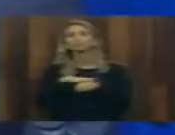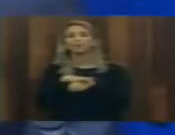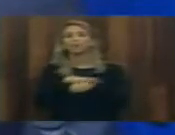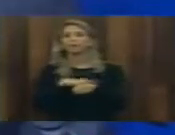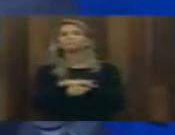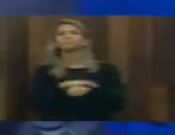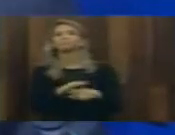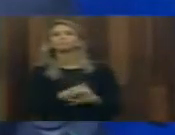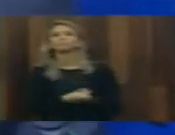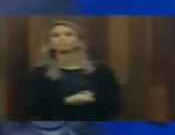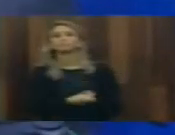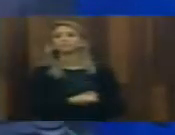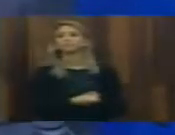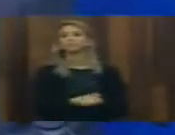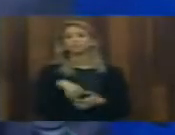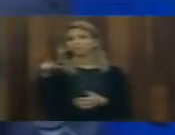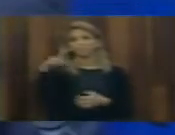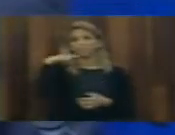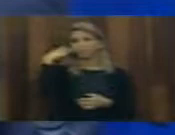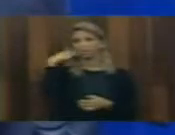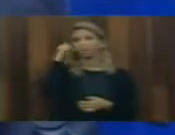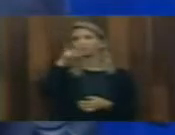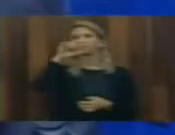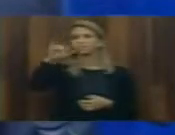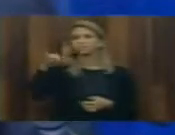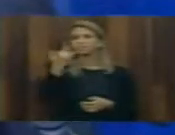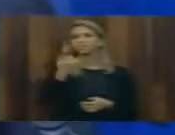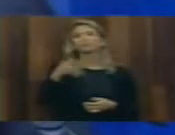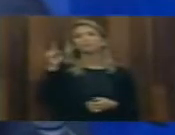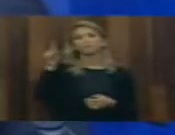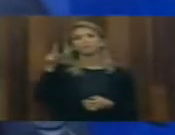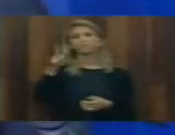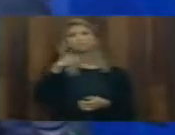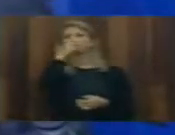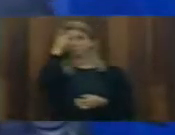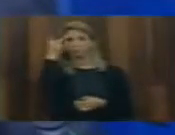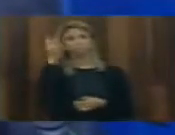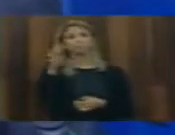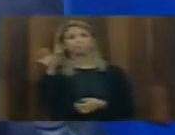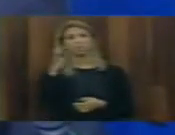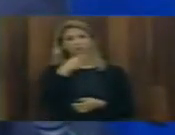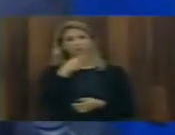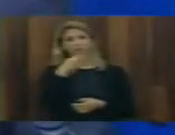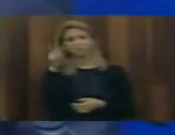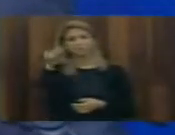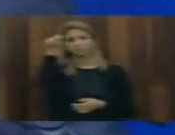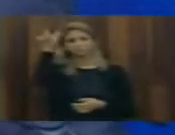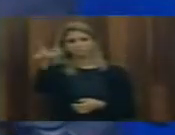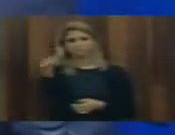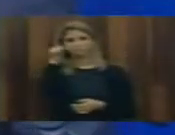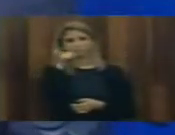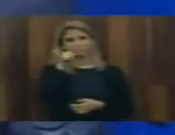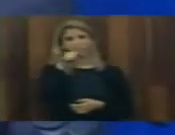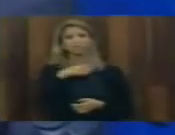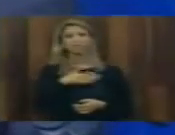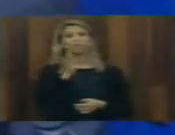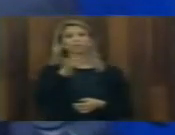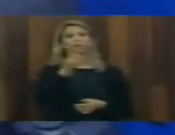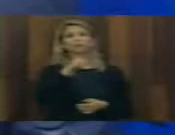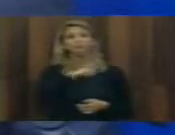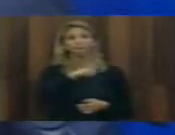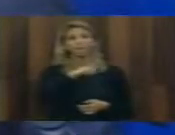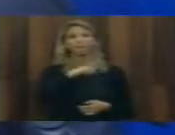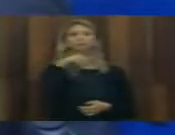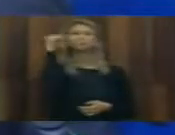muito bem comentada lá em Brasília, você também anda bastante por lá. Eu já tenho uma experiência nessa questão de emendas